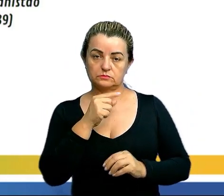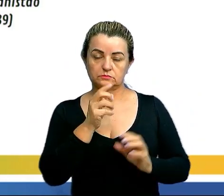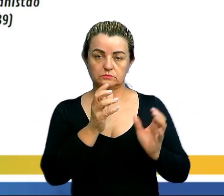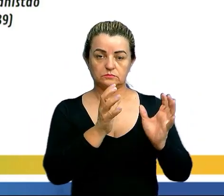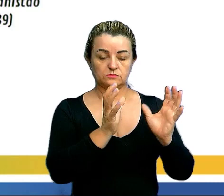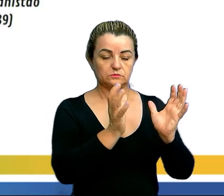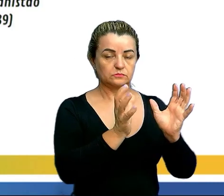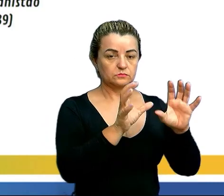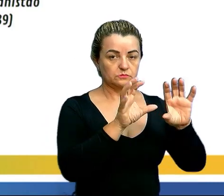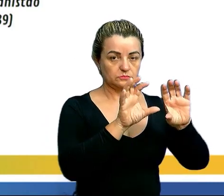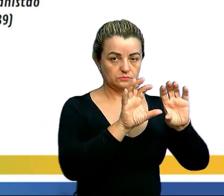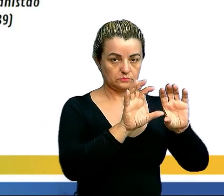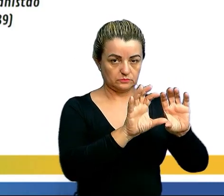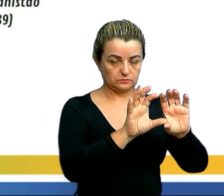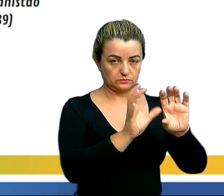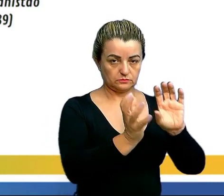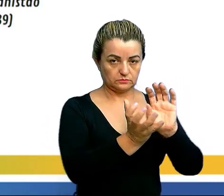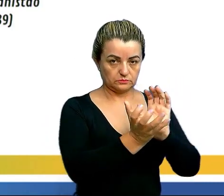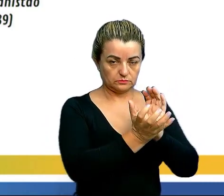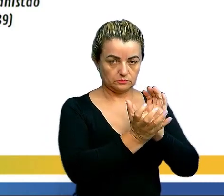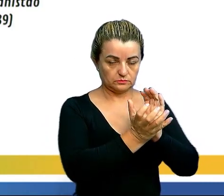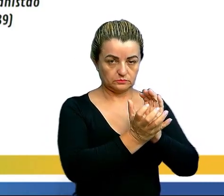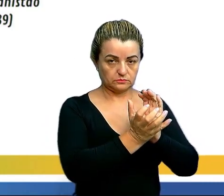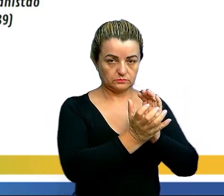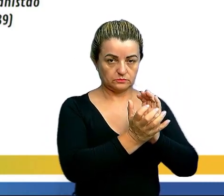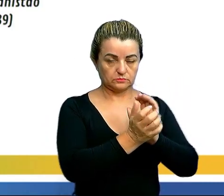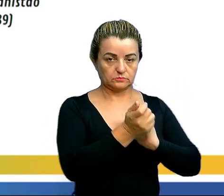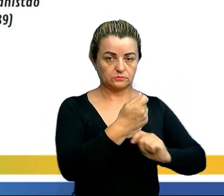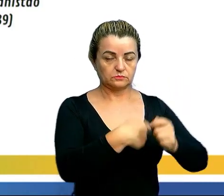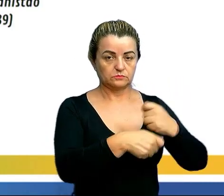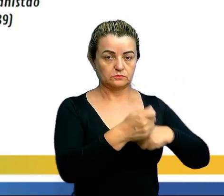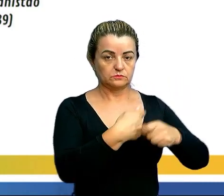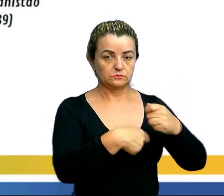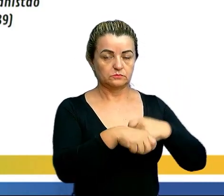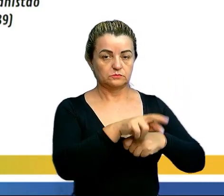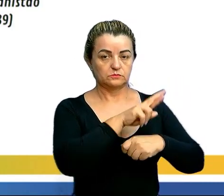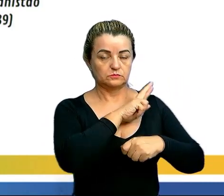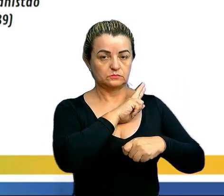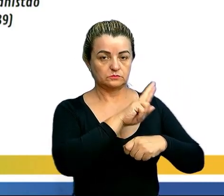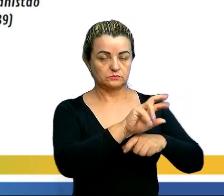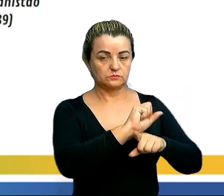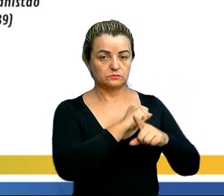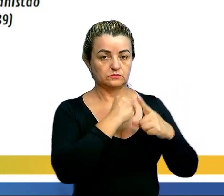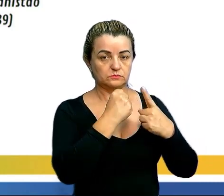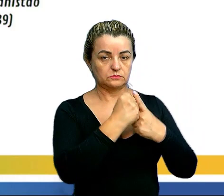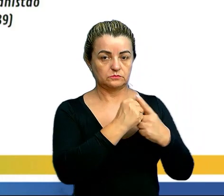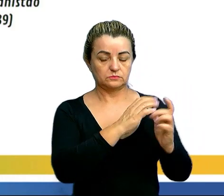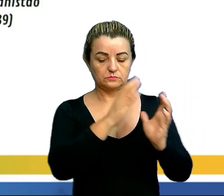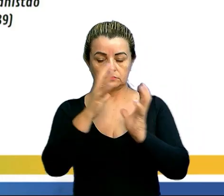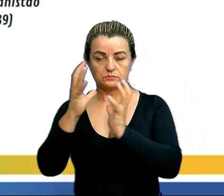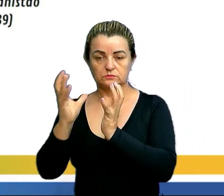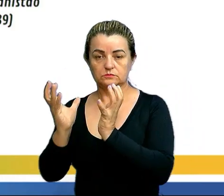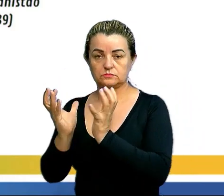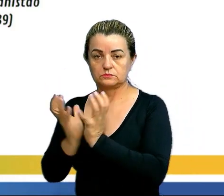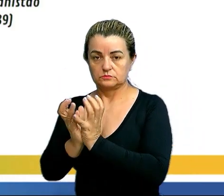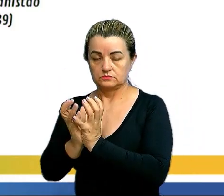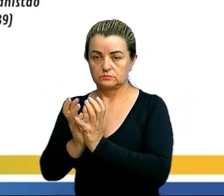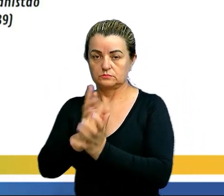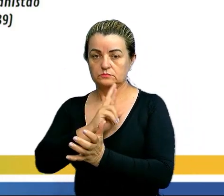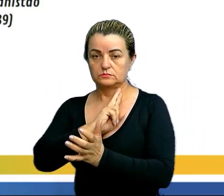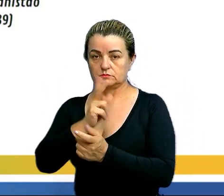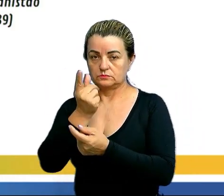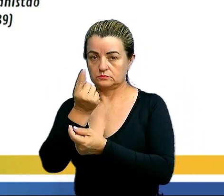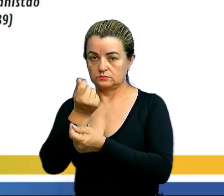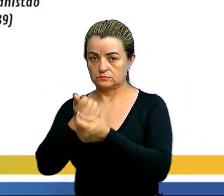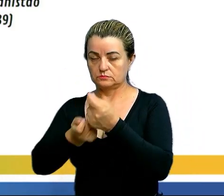blocos econômicos, né? A União Soviética, né, representando o socialismo, e o capitalismo sendo representado pelos